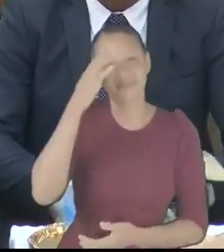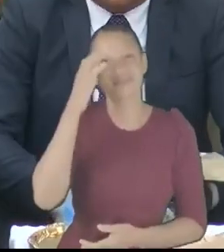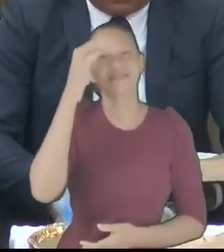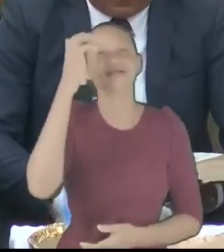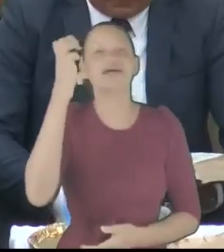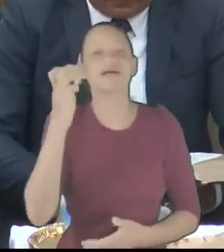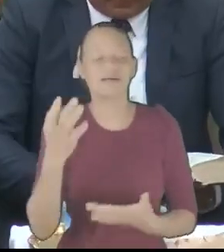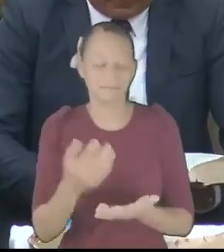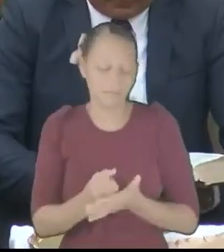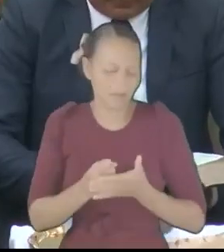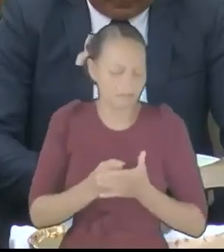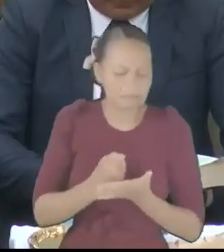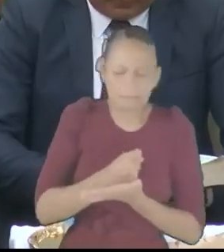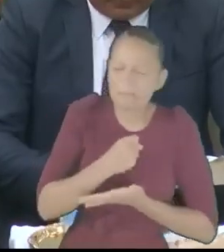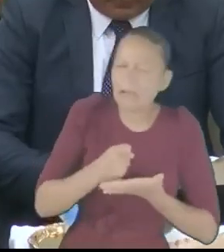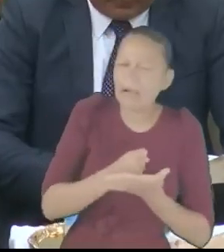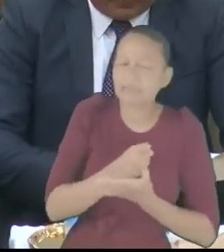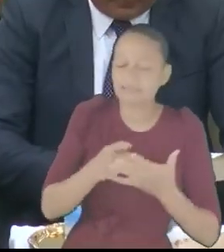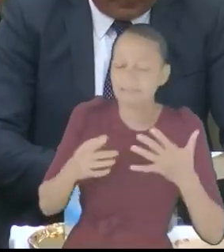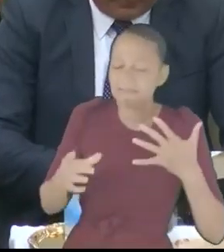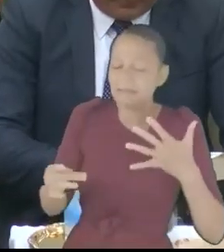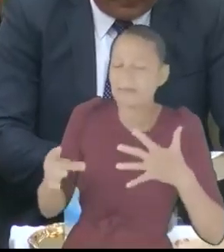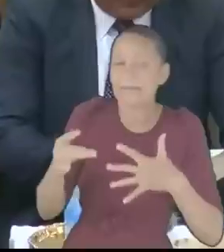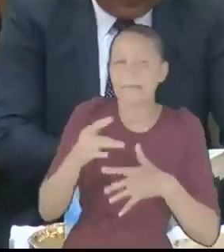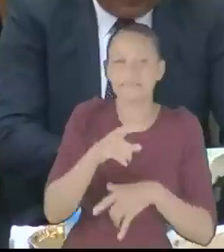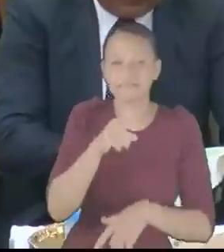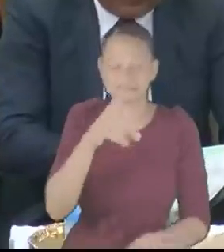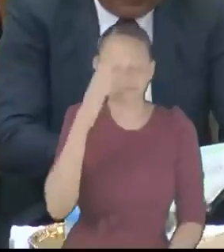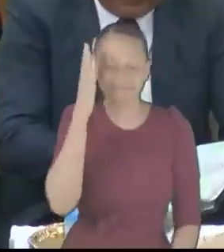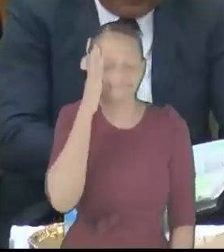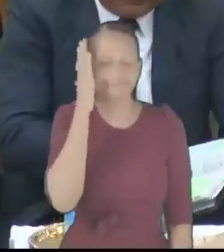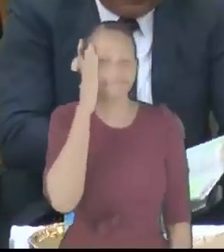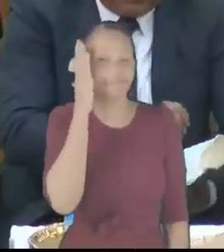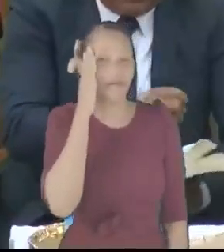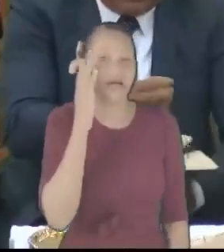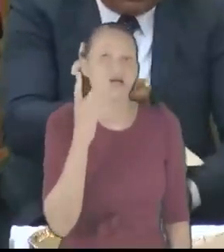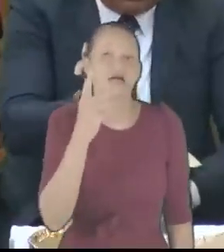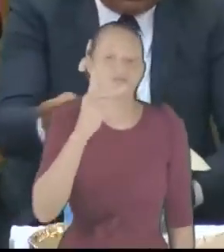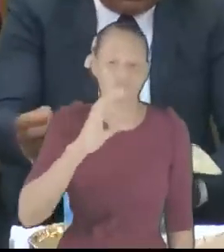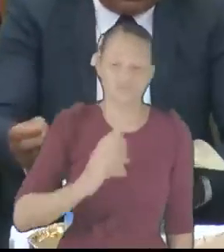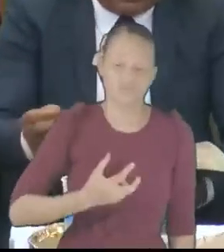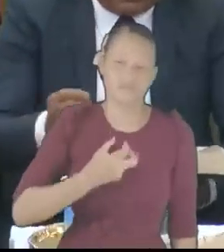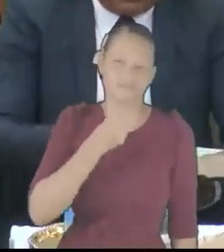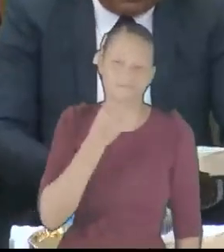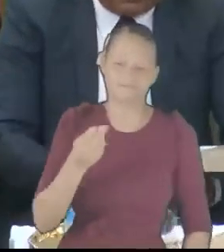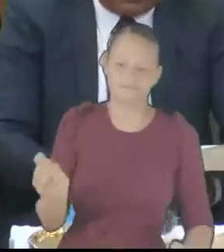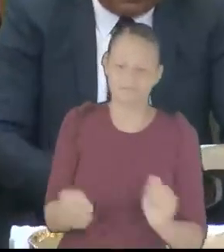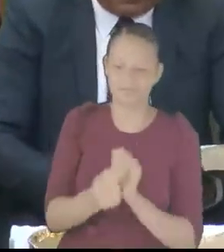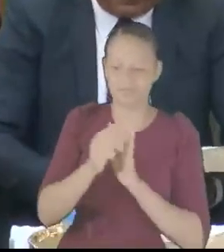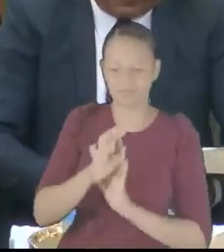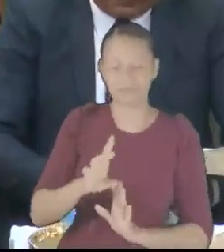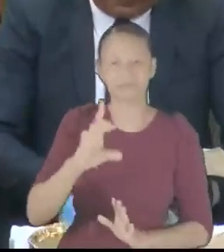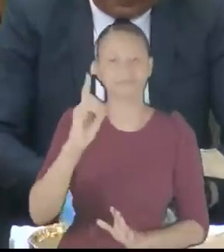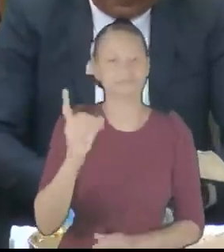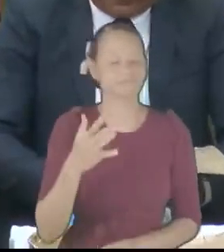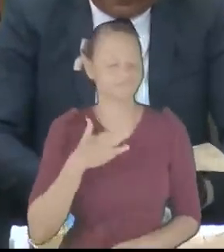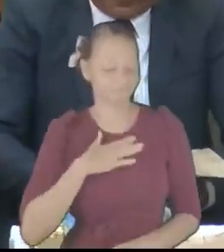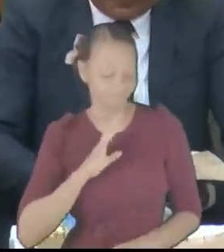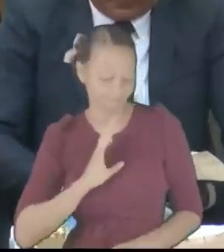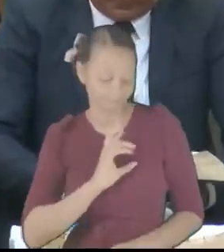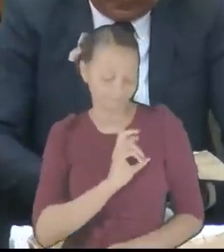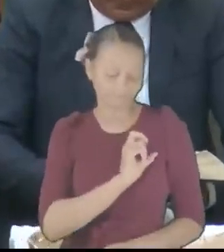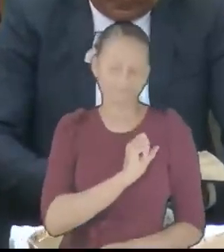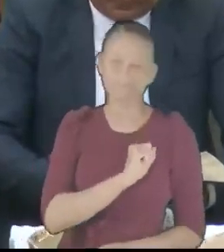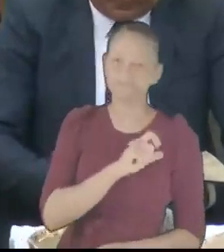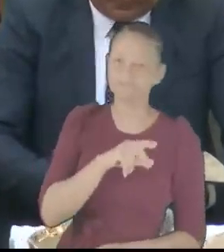o básico da fé, para você entender a sua salvação, glória a Deus. Meus amados